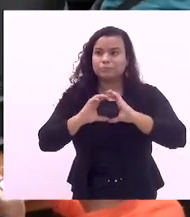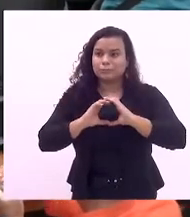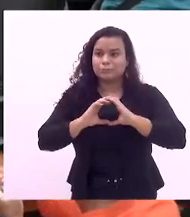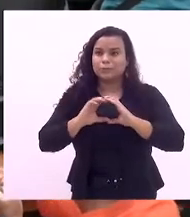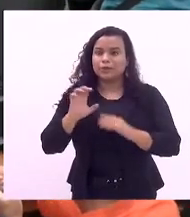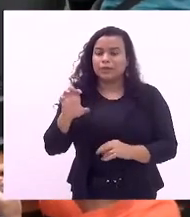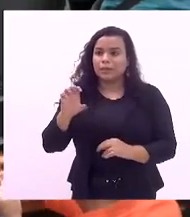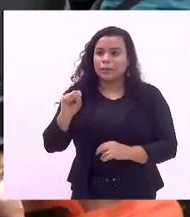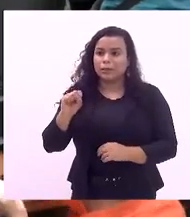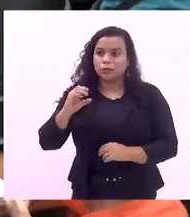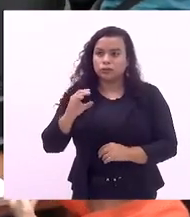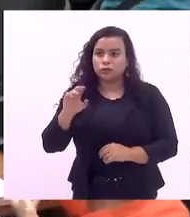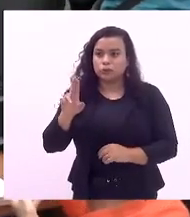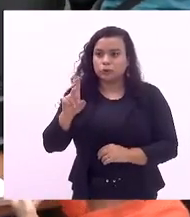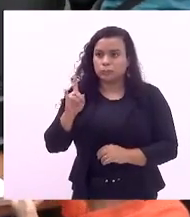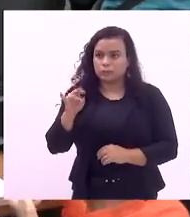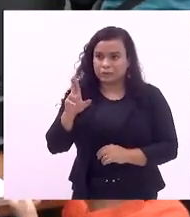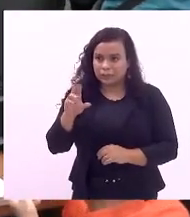escoteira